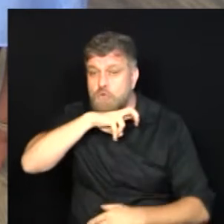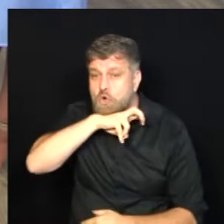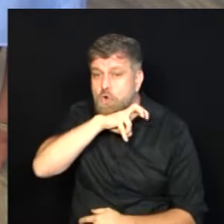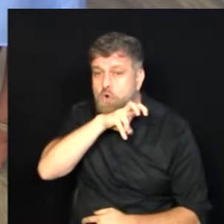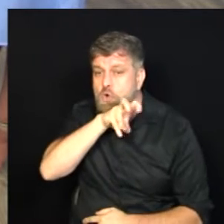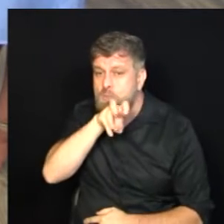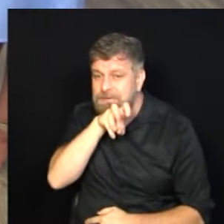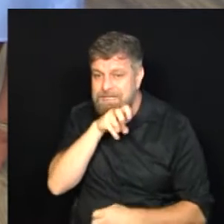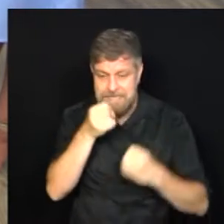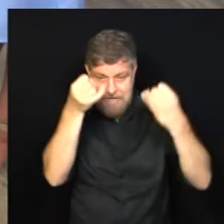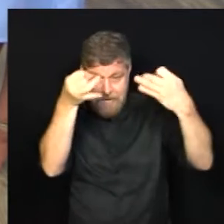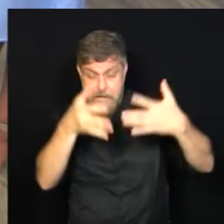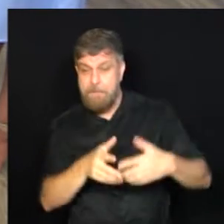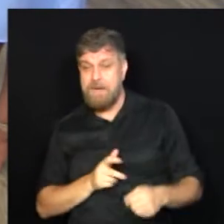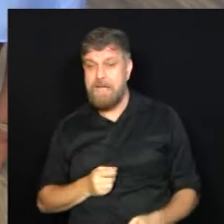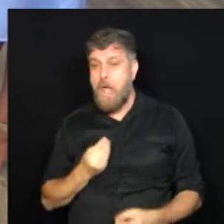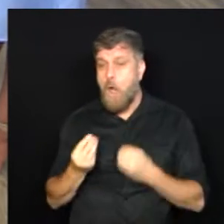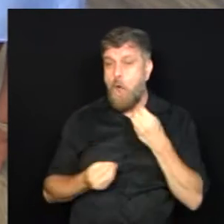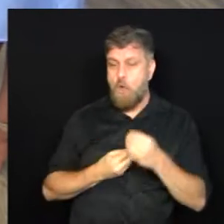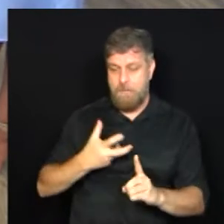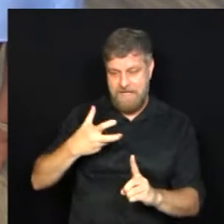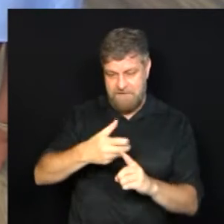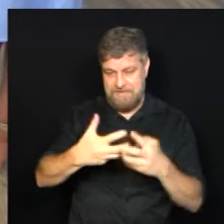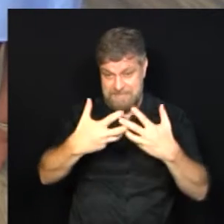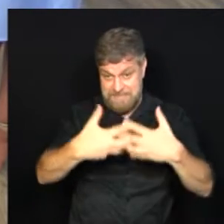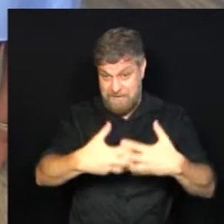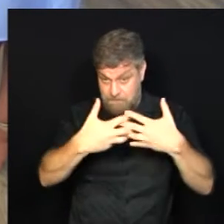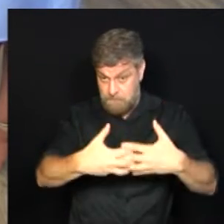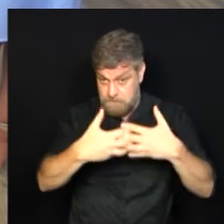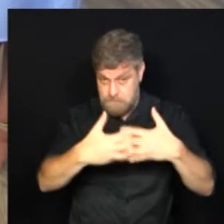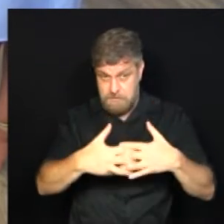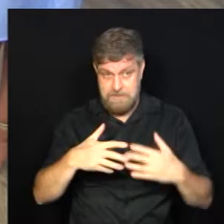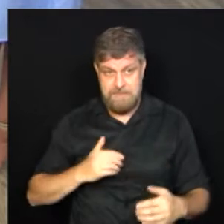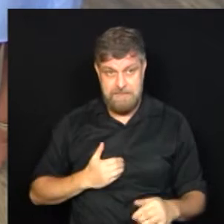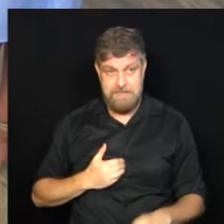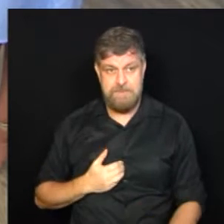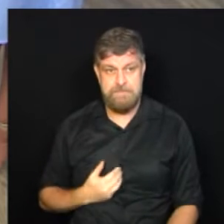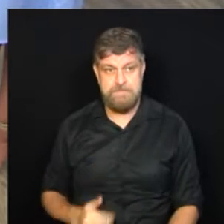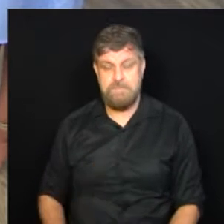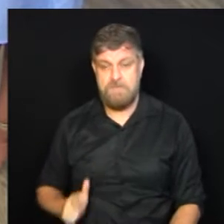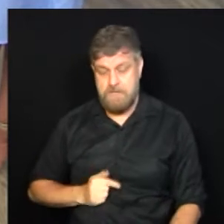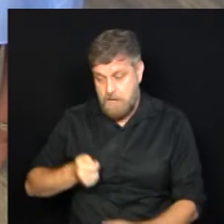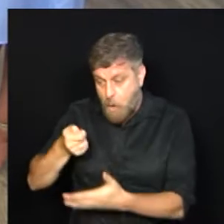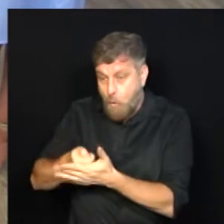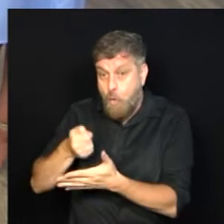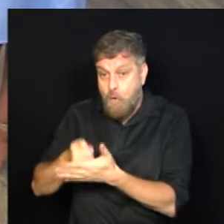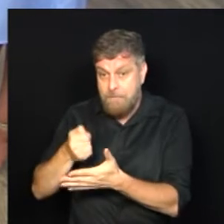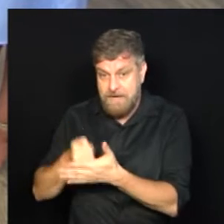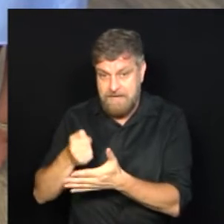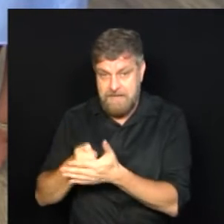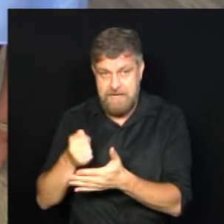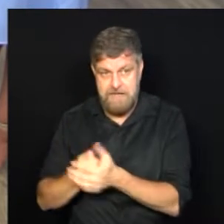a eficácia da vacina, que é superior à exigida pela Organização Mundial da Saúde,